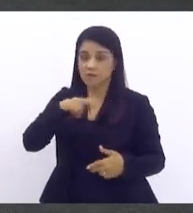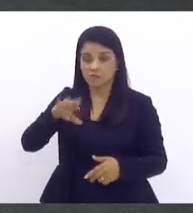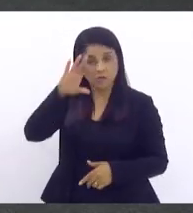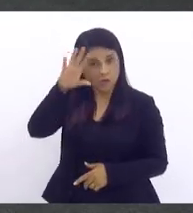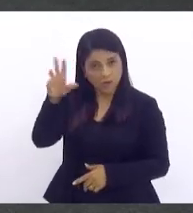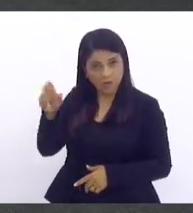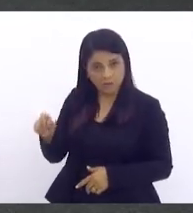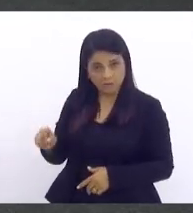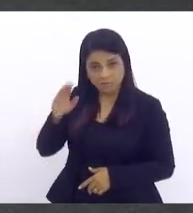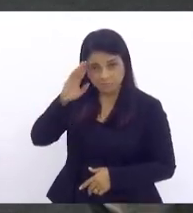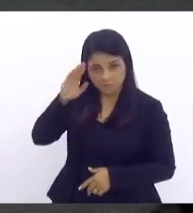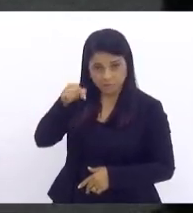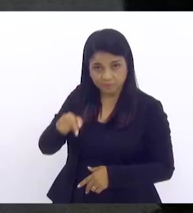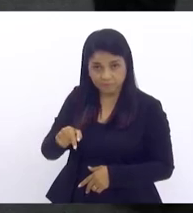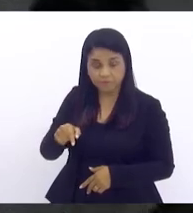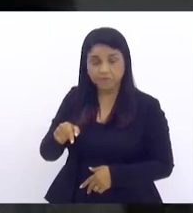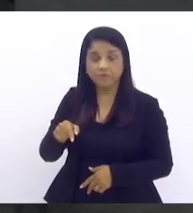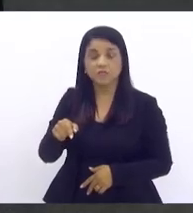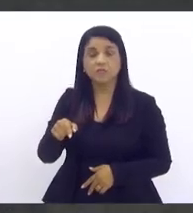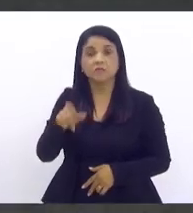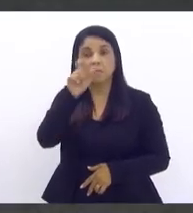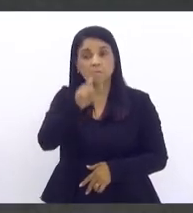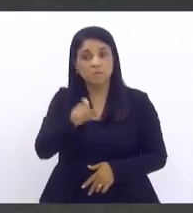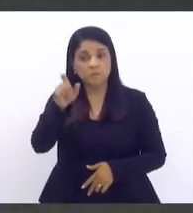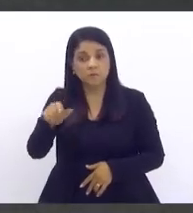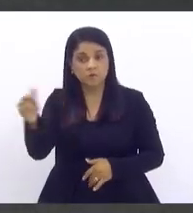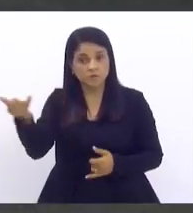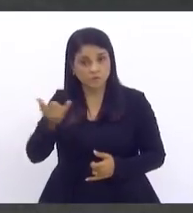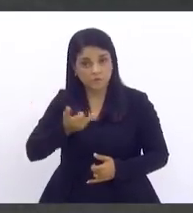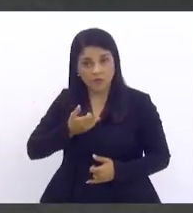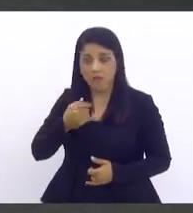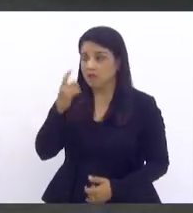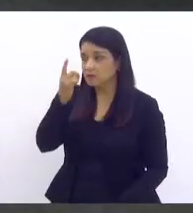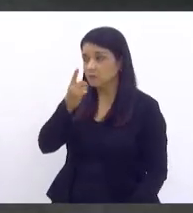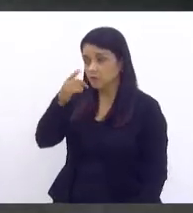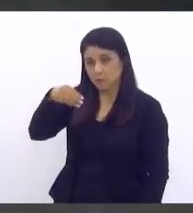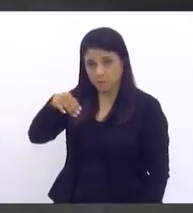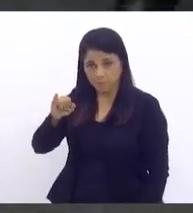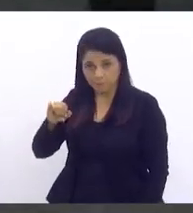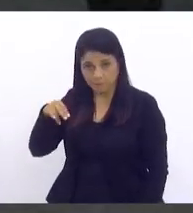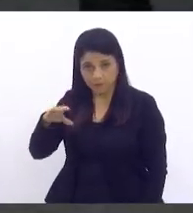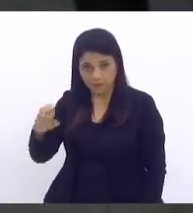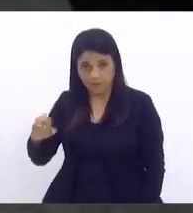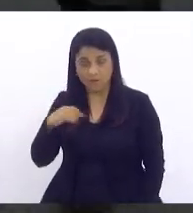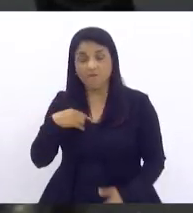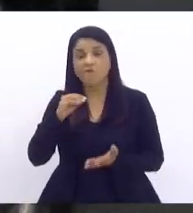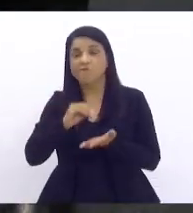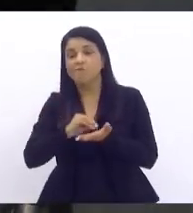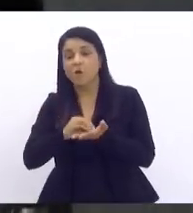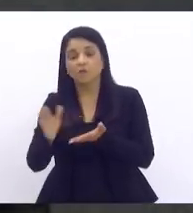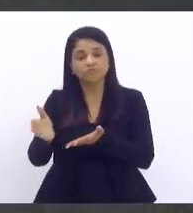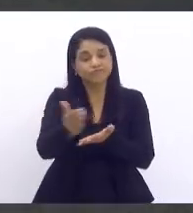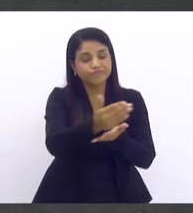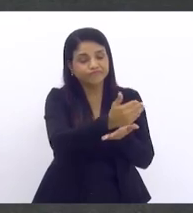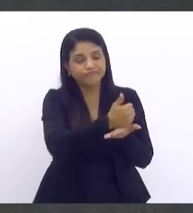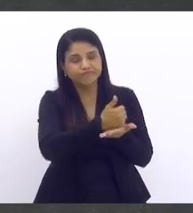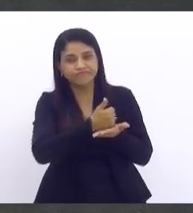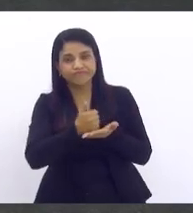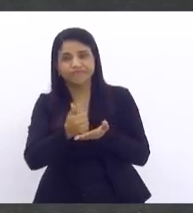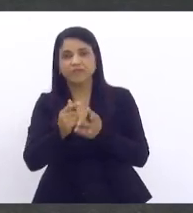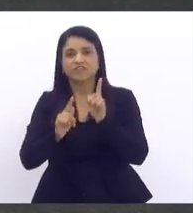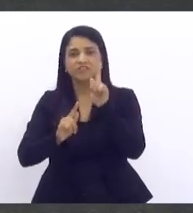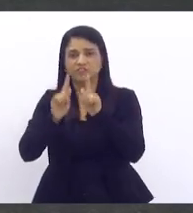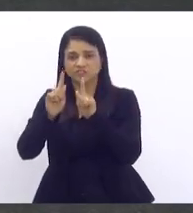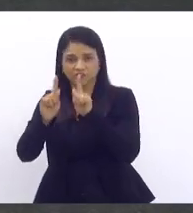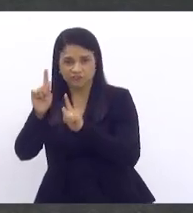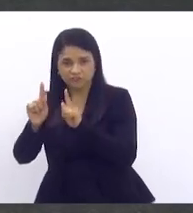africana, muitas pessoas dizem, o deputado Carlos Mink, que faltam levantamentos, dados estatísticos